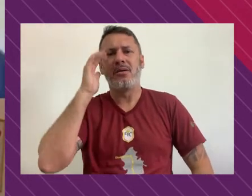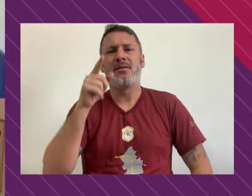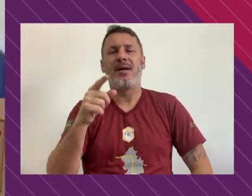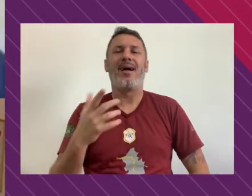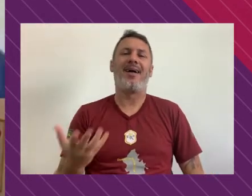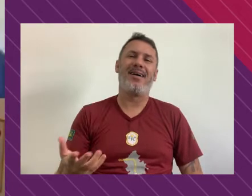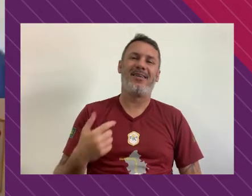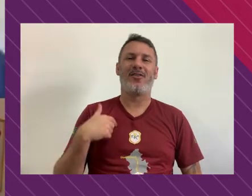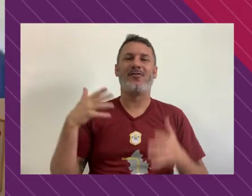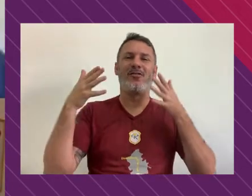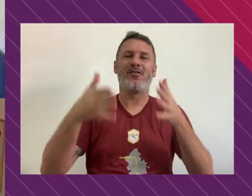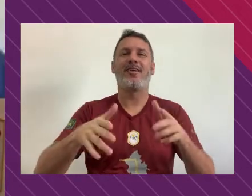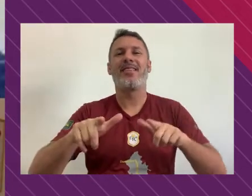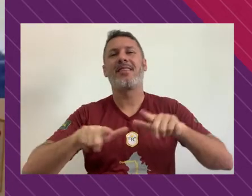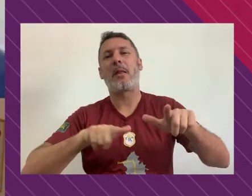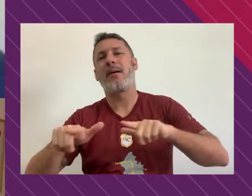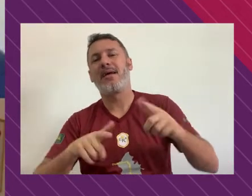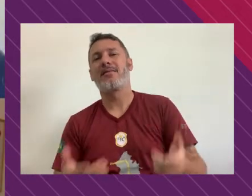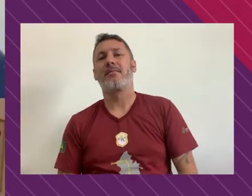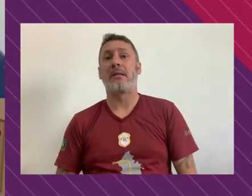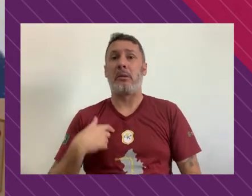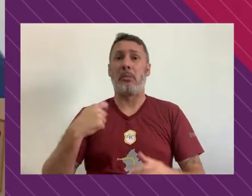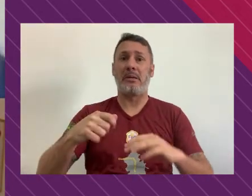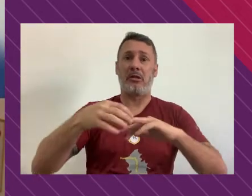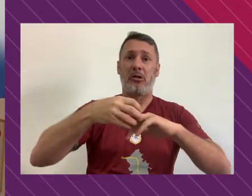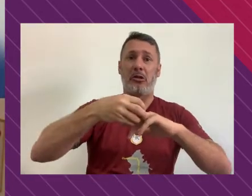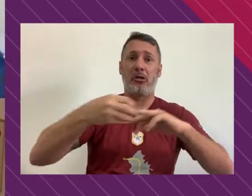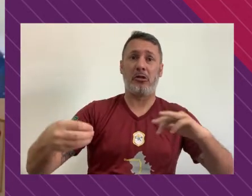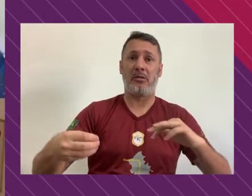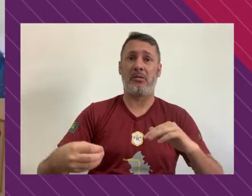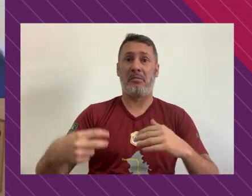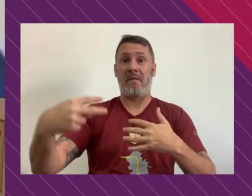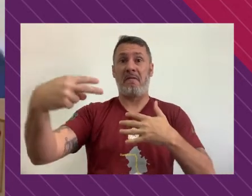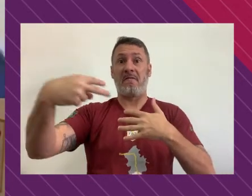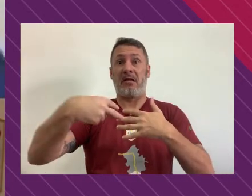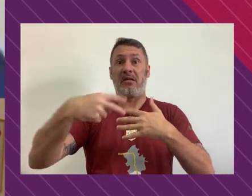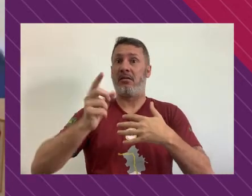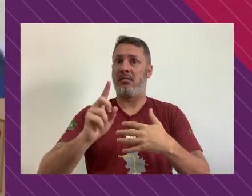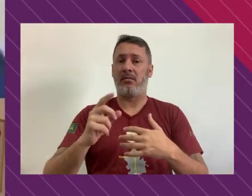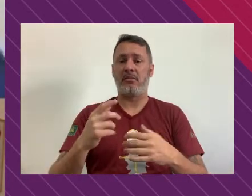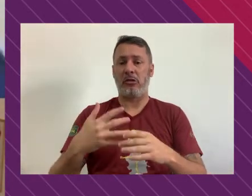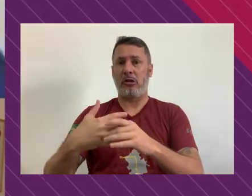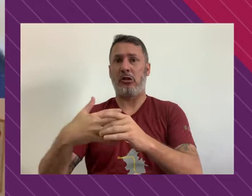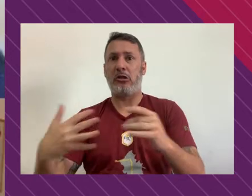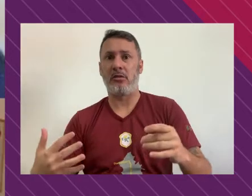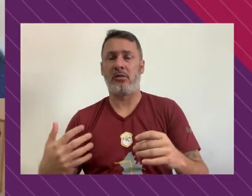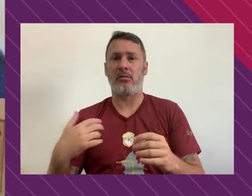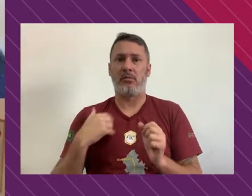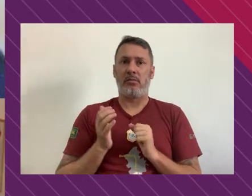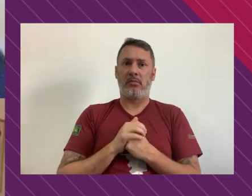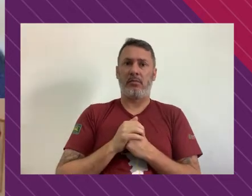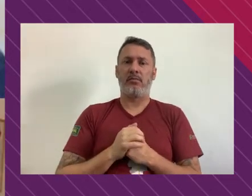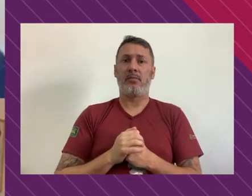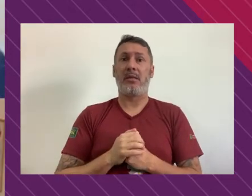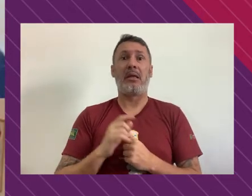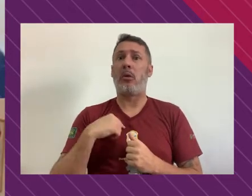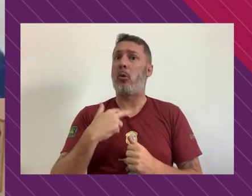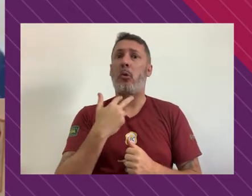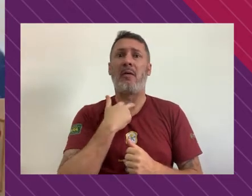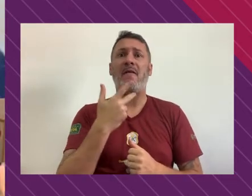naquele squad, que é como se chama o grupo que vai resolver um problema, provavelmente eu posso liderar o presidente da